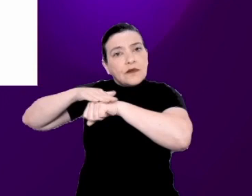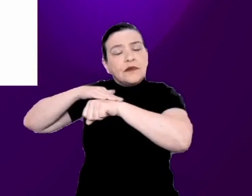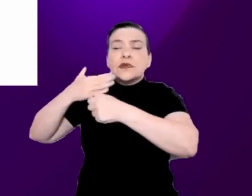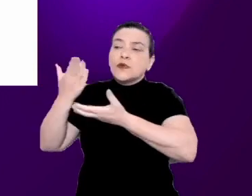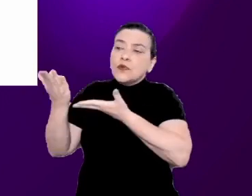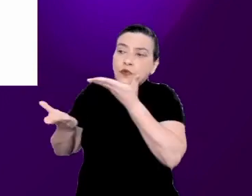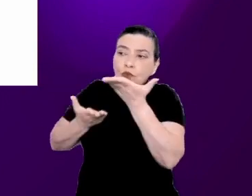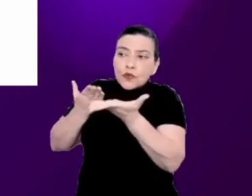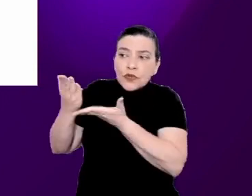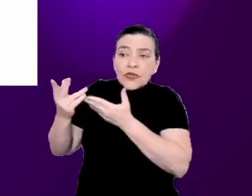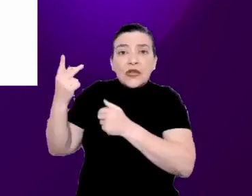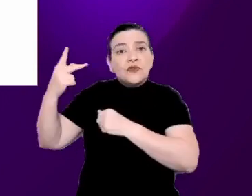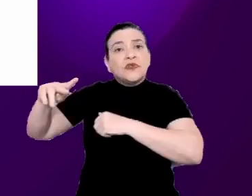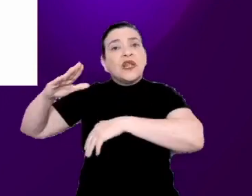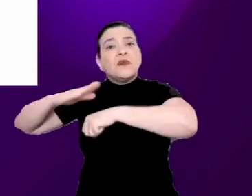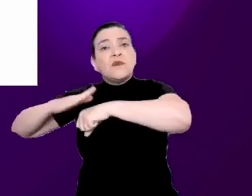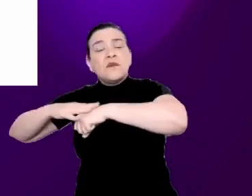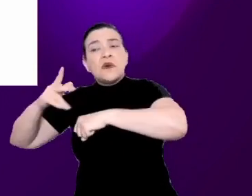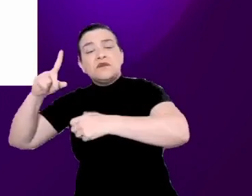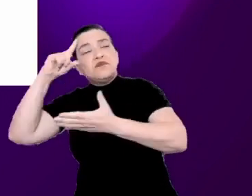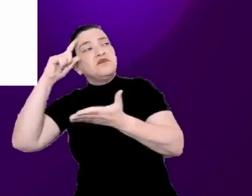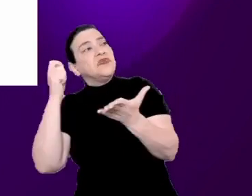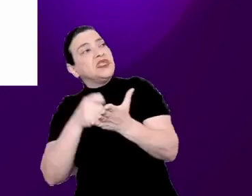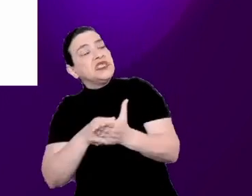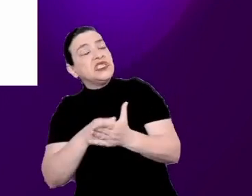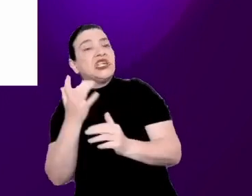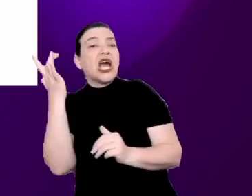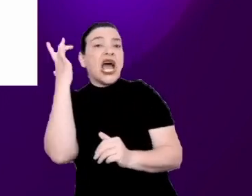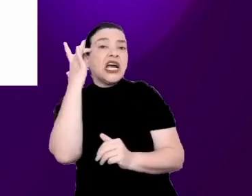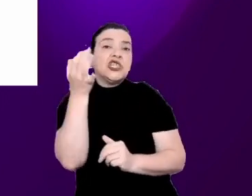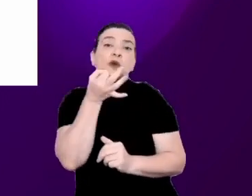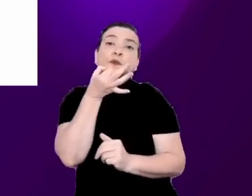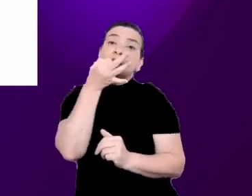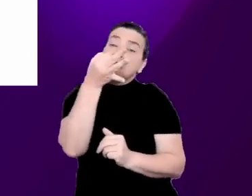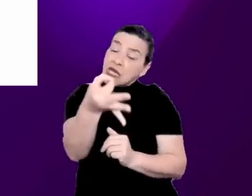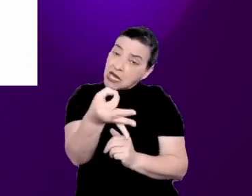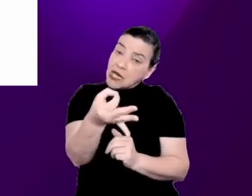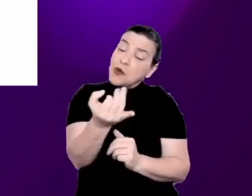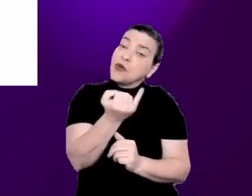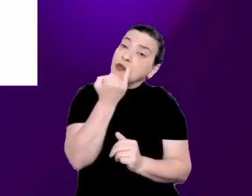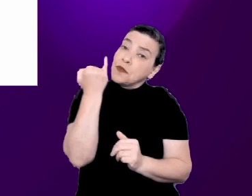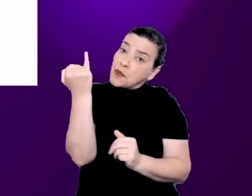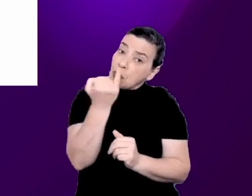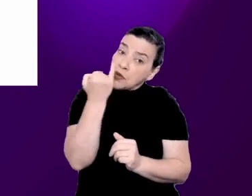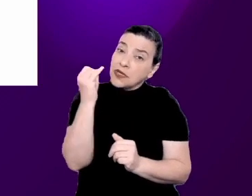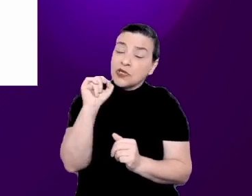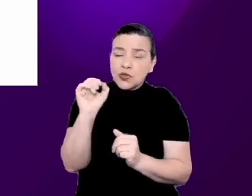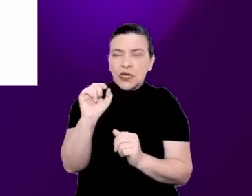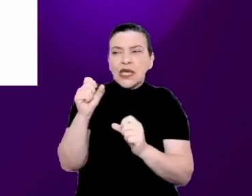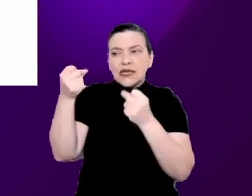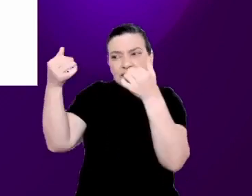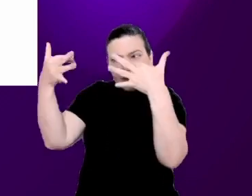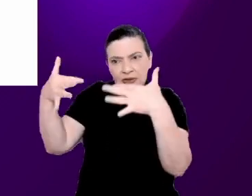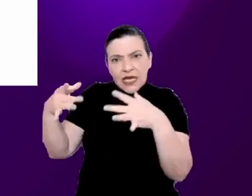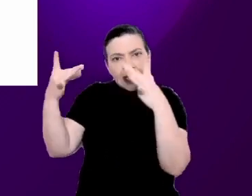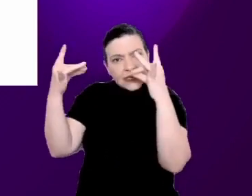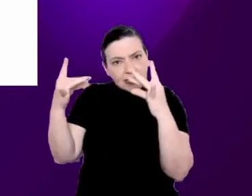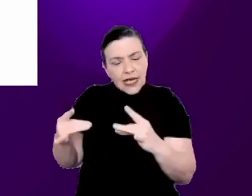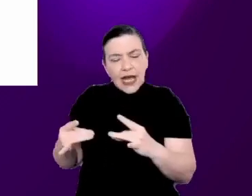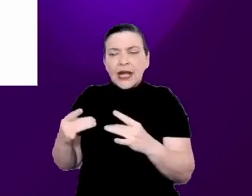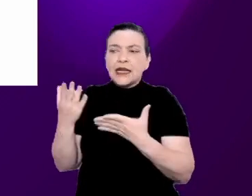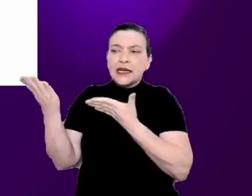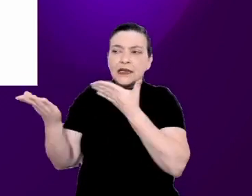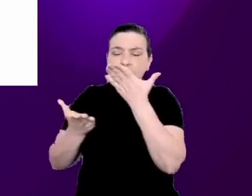dele, para que aquilo que são as metas, aqueles cuidados, aqueles pontos